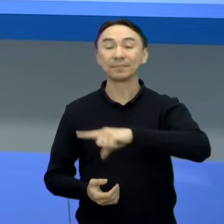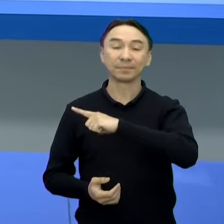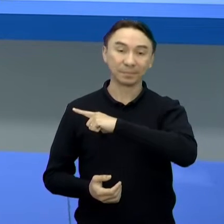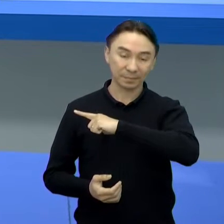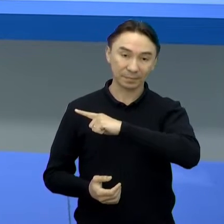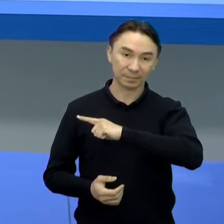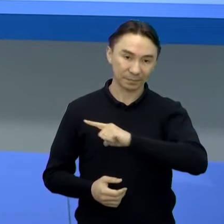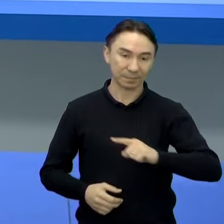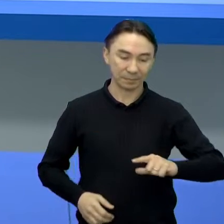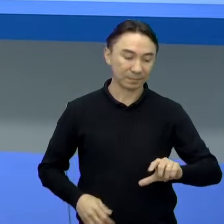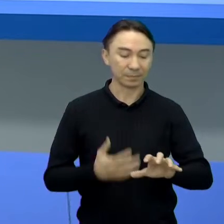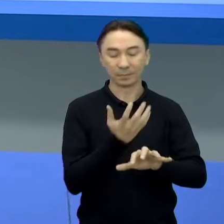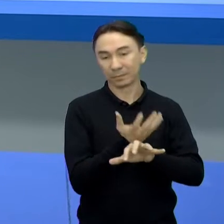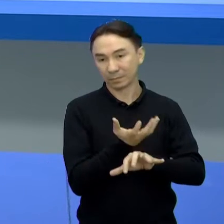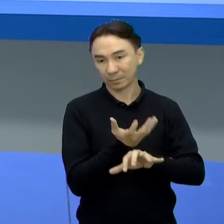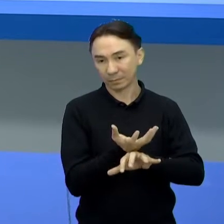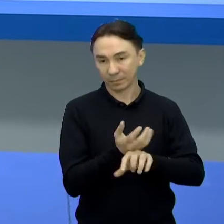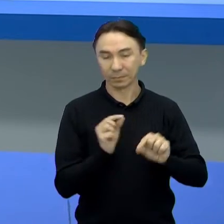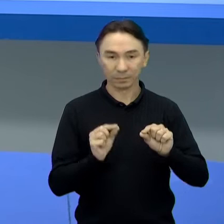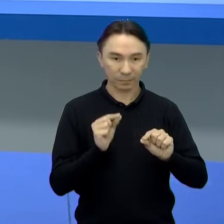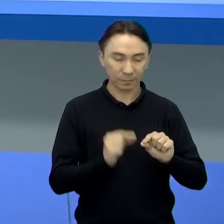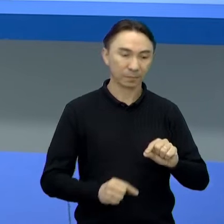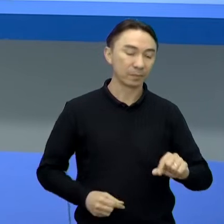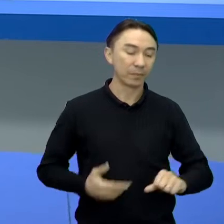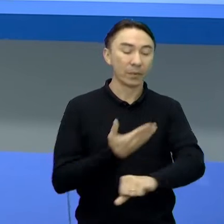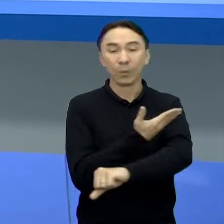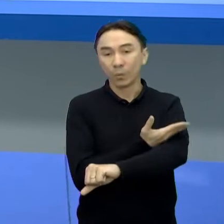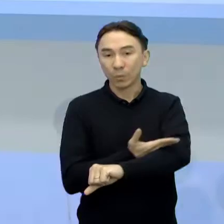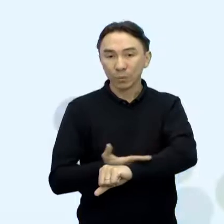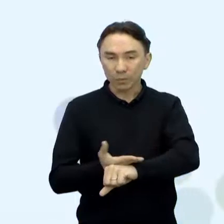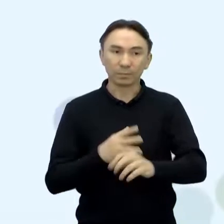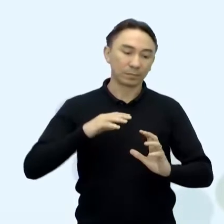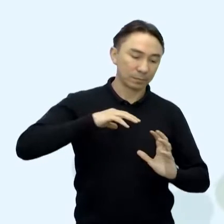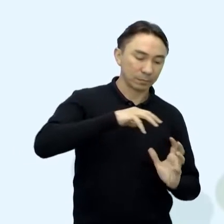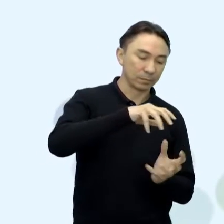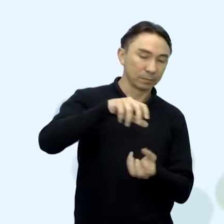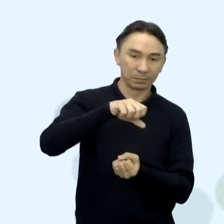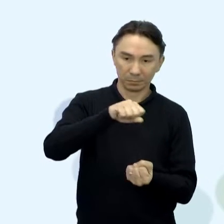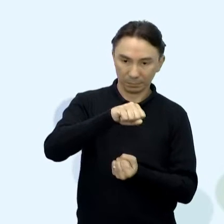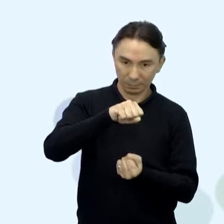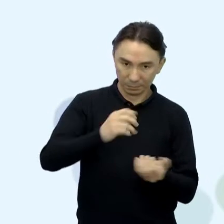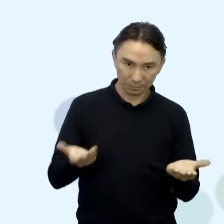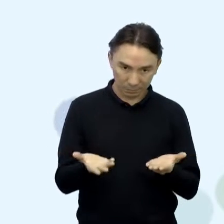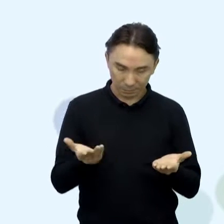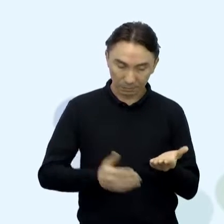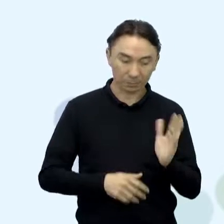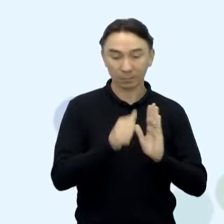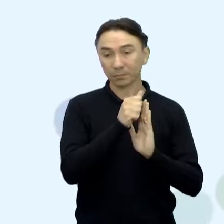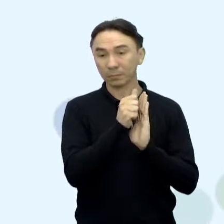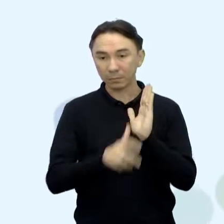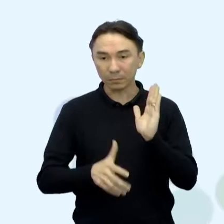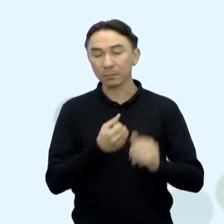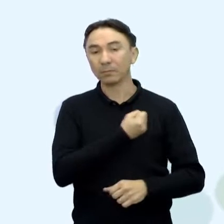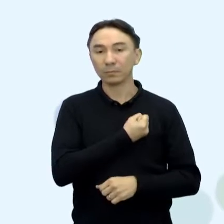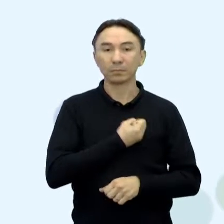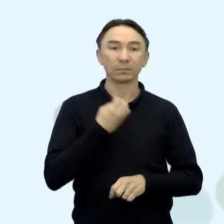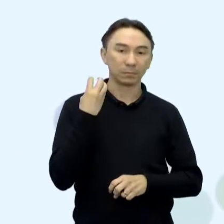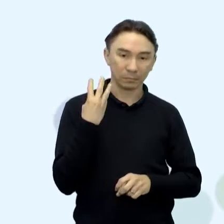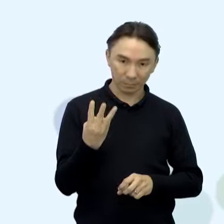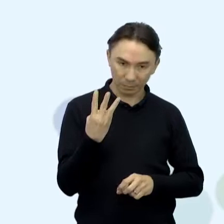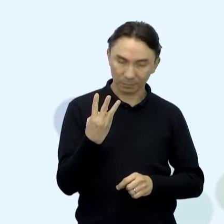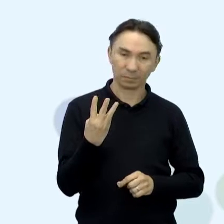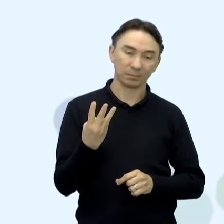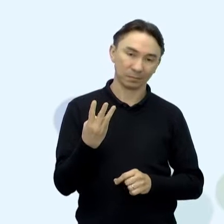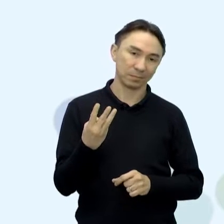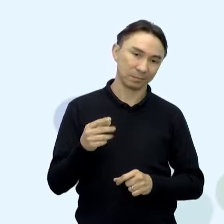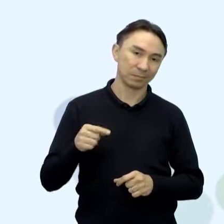hábitos sustentáveis. Hoje nós estamos na atividade 3 do nosso desenvolvimento,